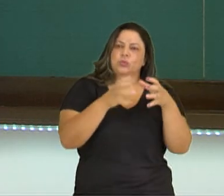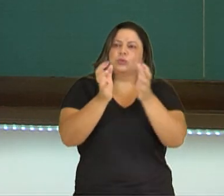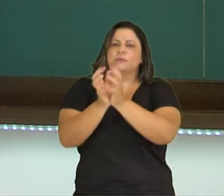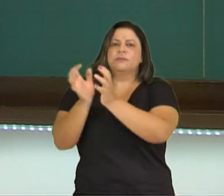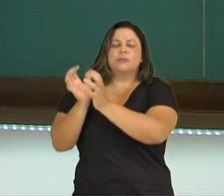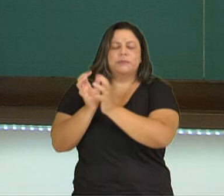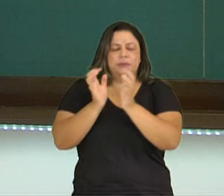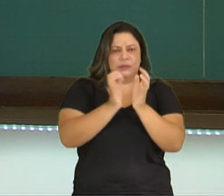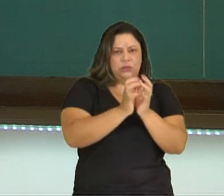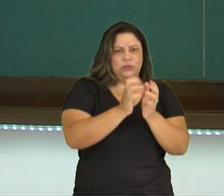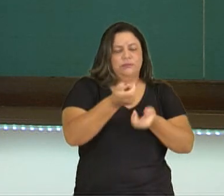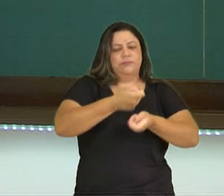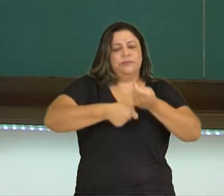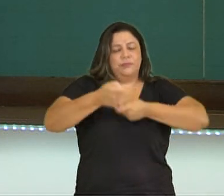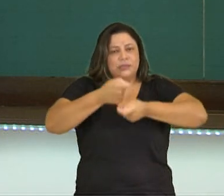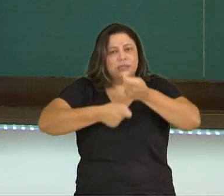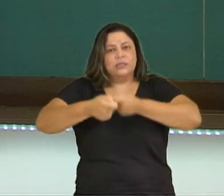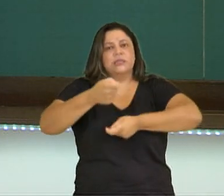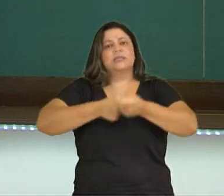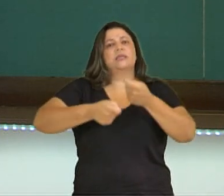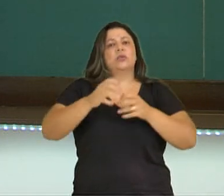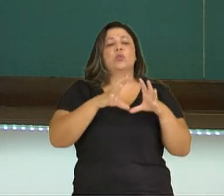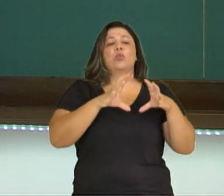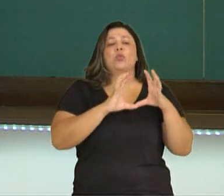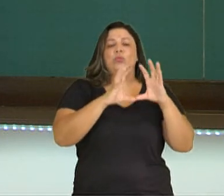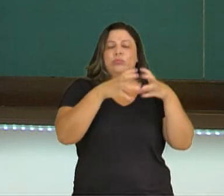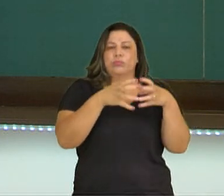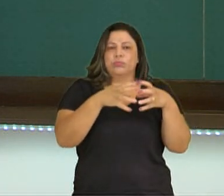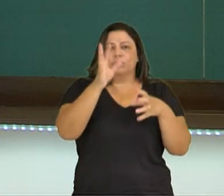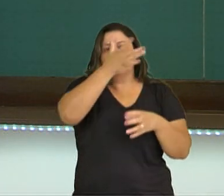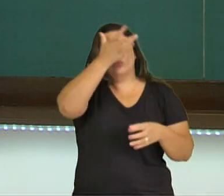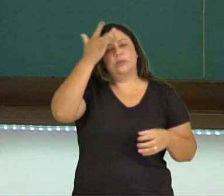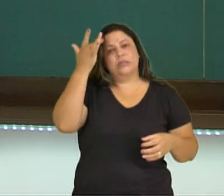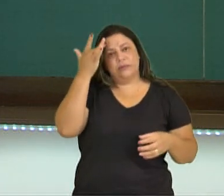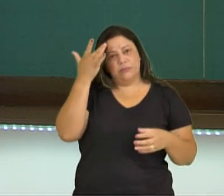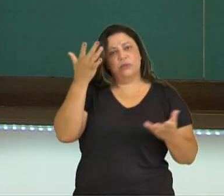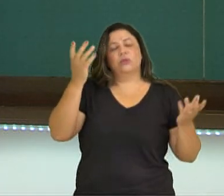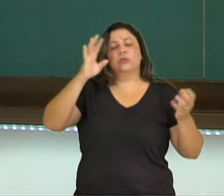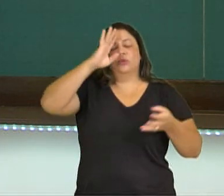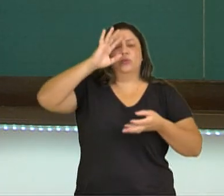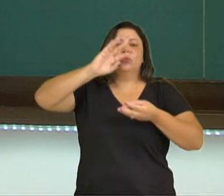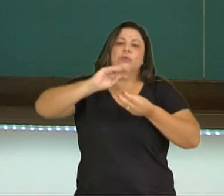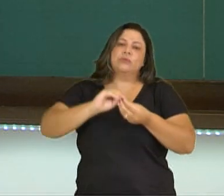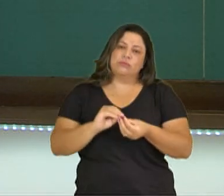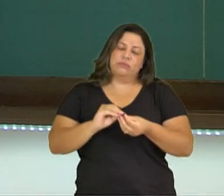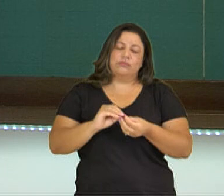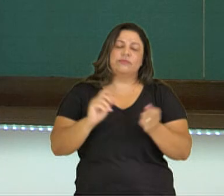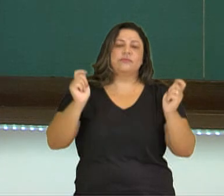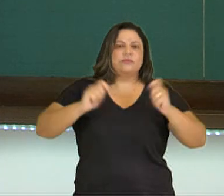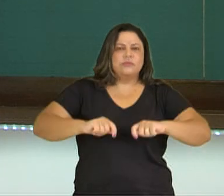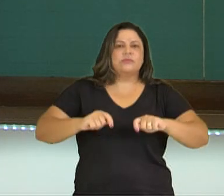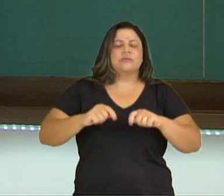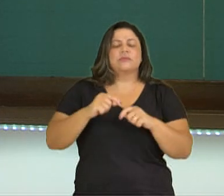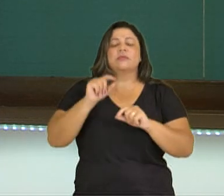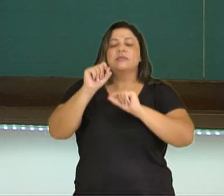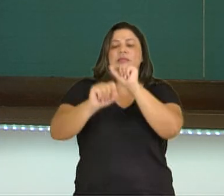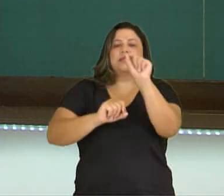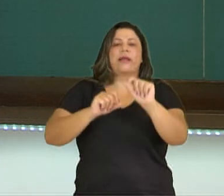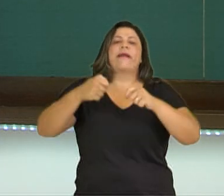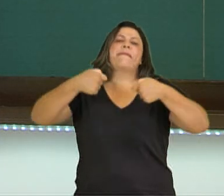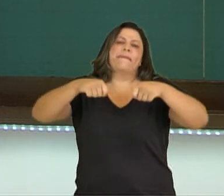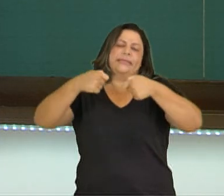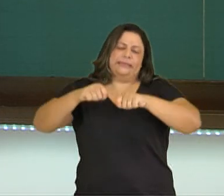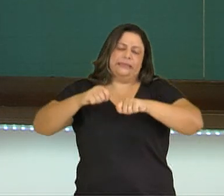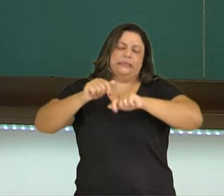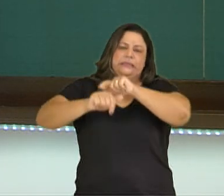de atividades realizadas por grupos de pessoas que vão resultar ali no atendimento das necessidades